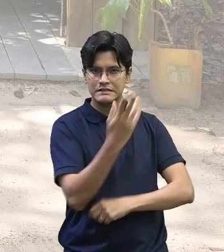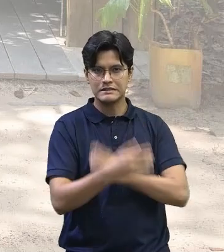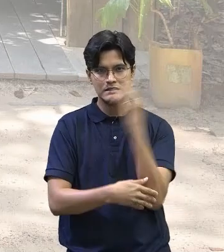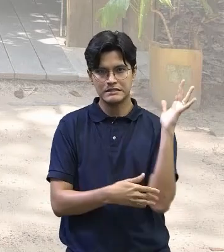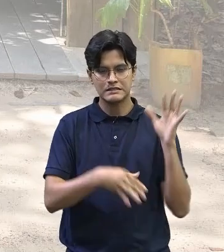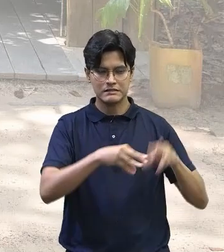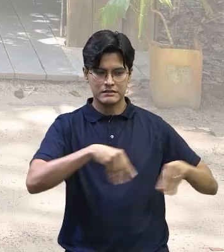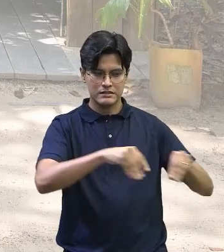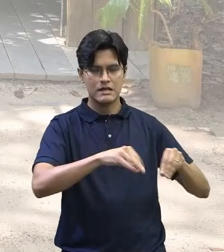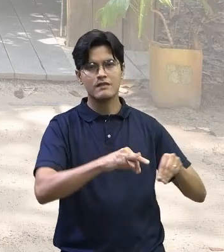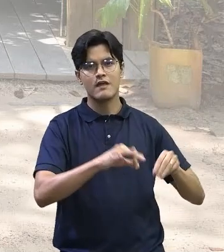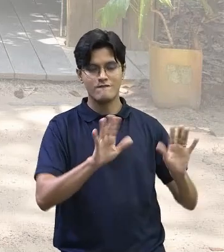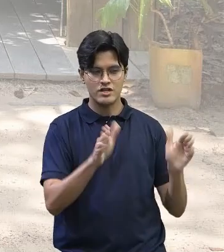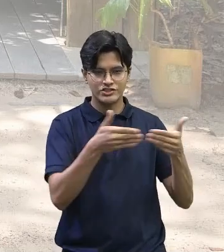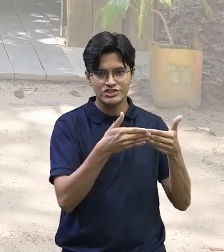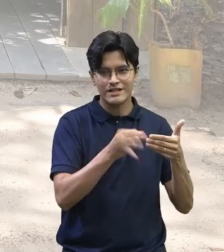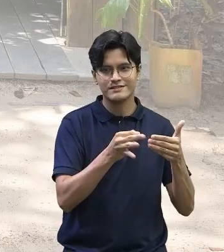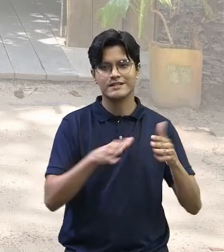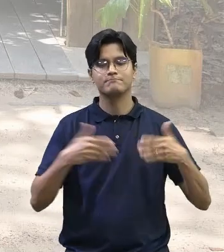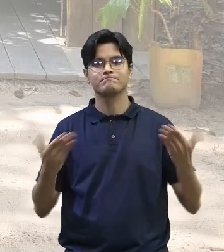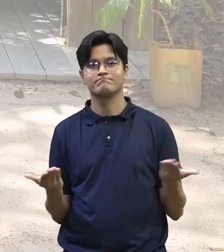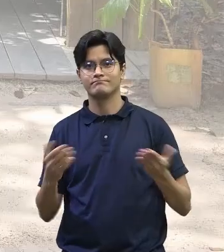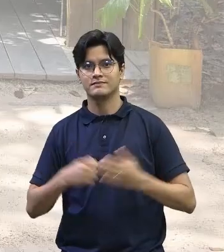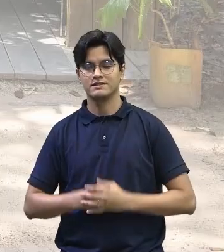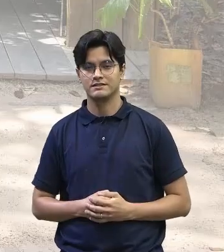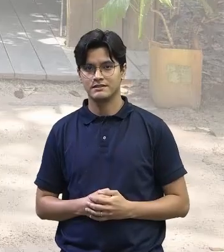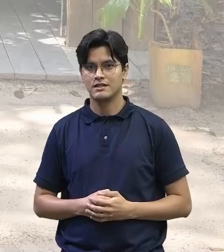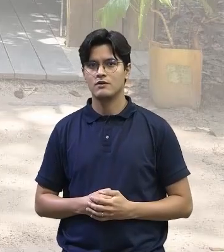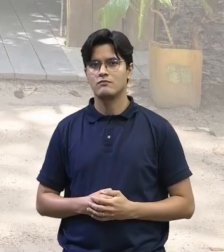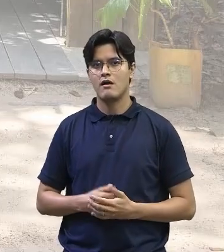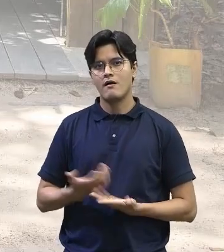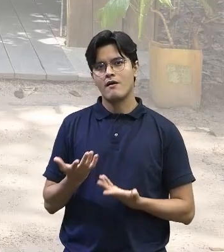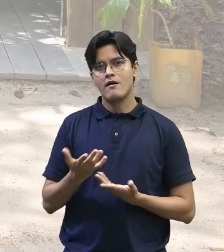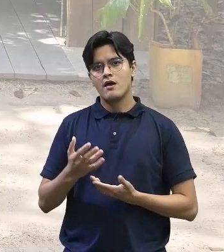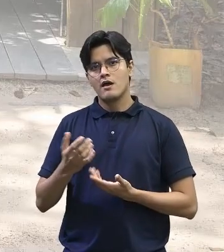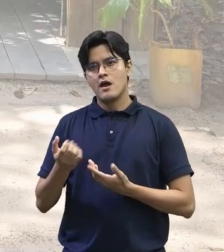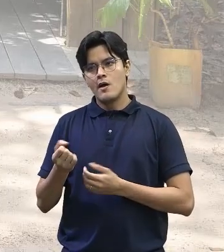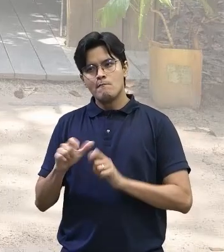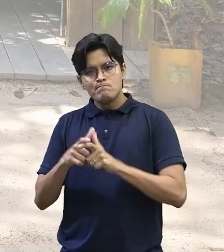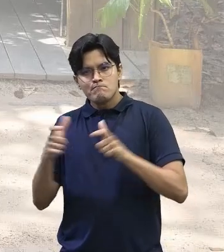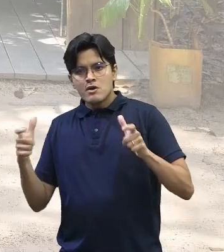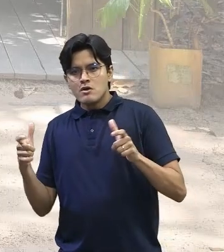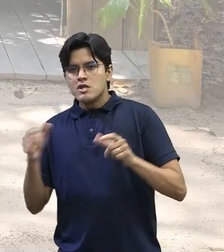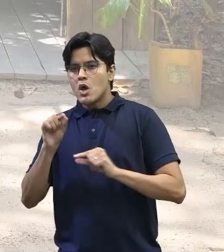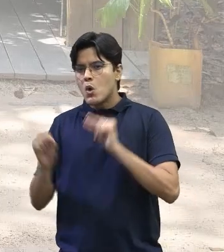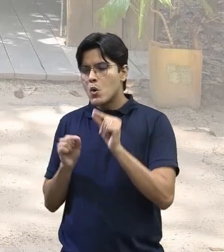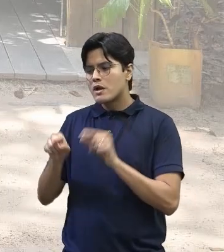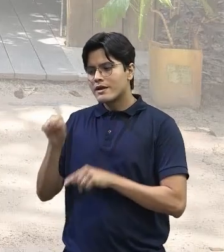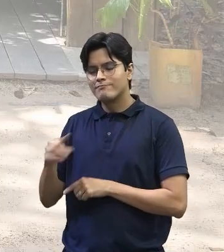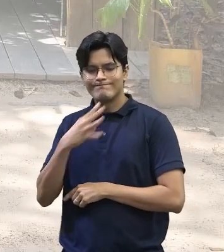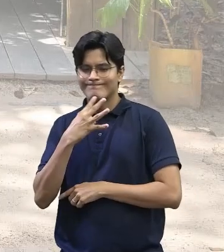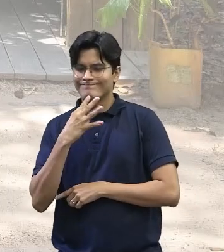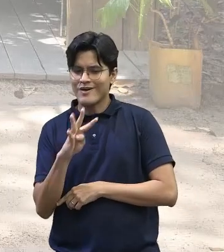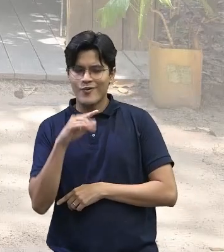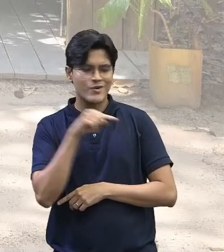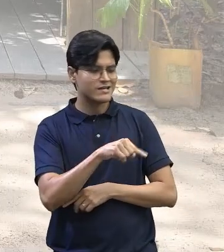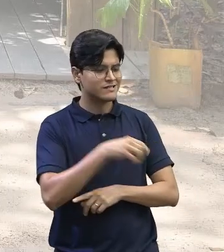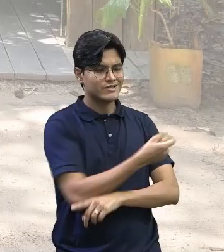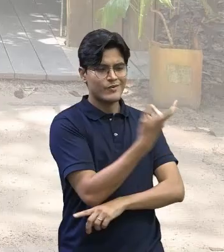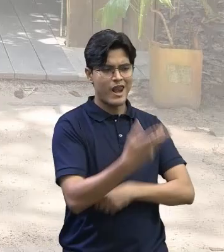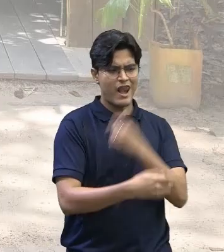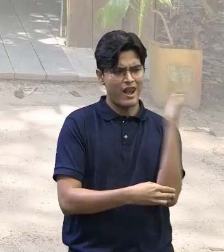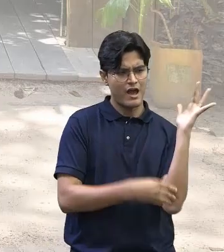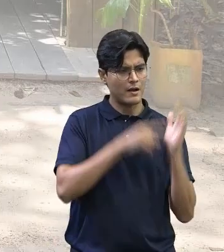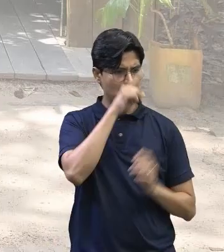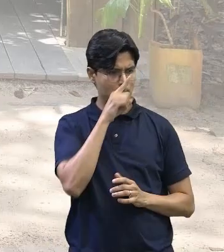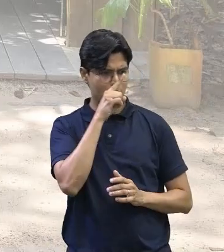das vezes o indivíduo que vinha para cá não conhecia o que é basicamente a mata, os perigos da mata,